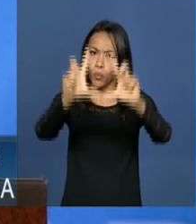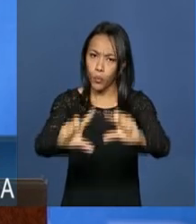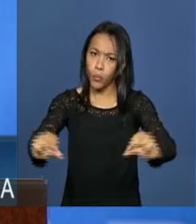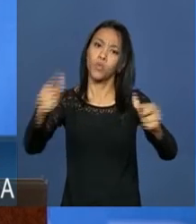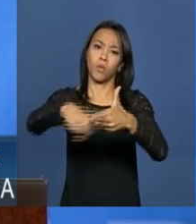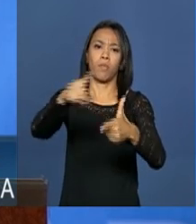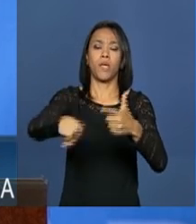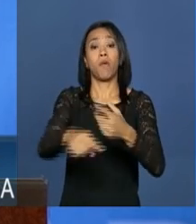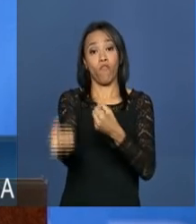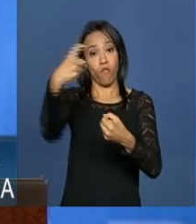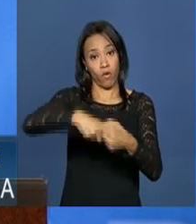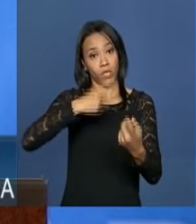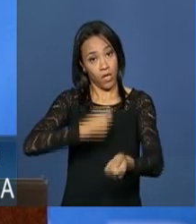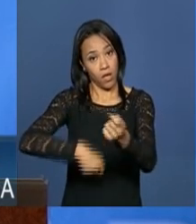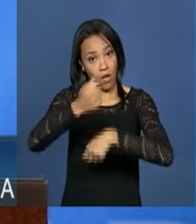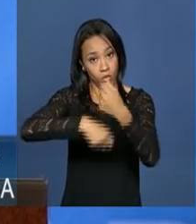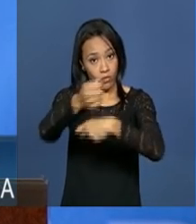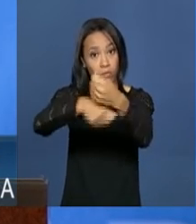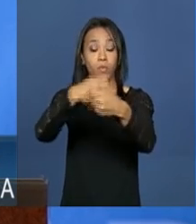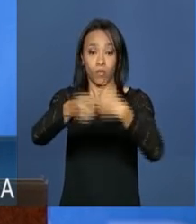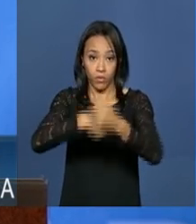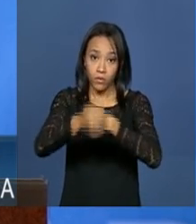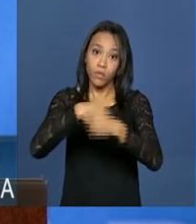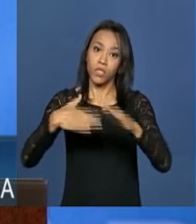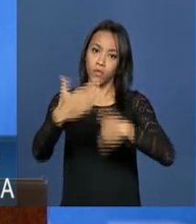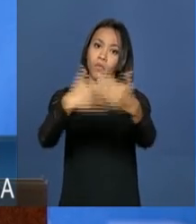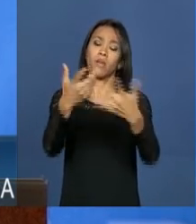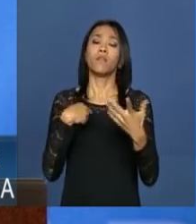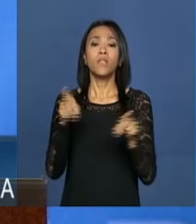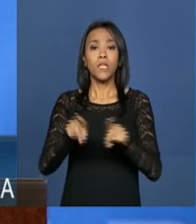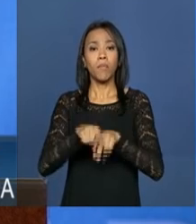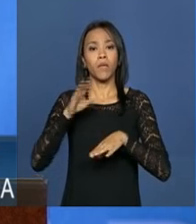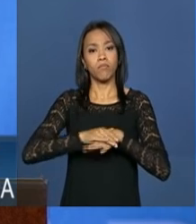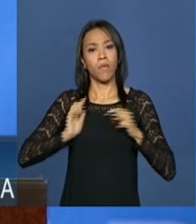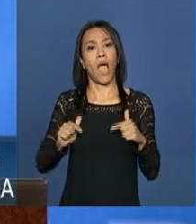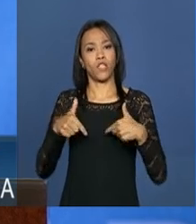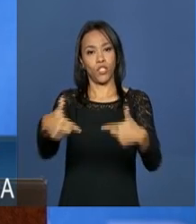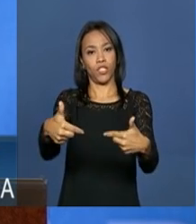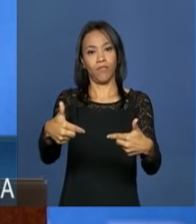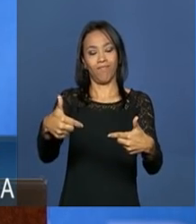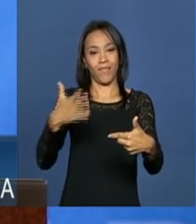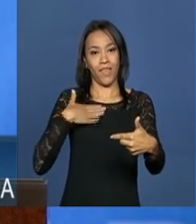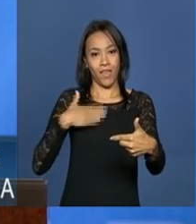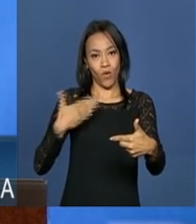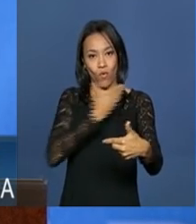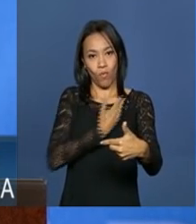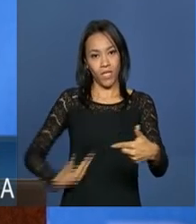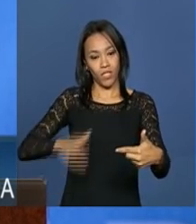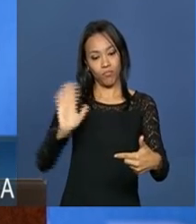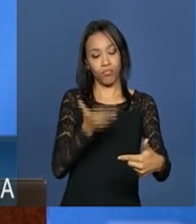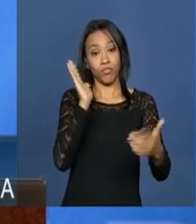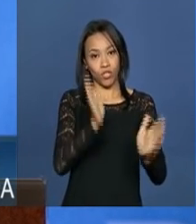a crescer e agir para integar ao meu sucessor um Brasil